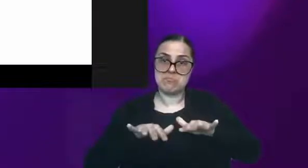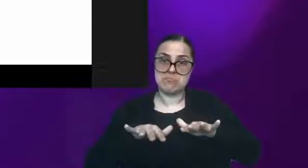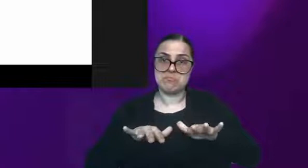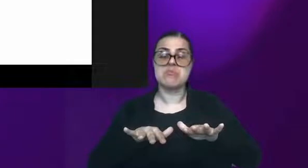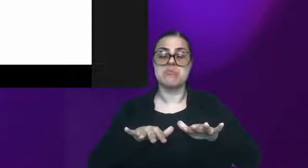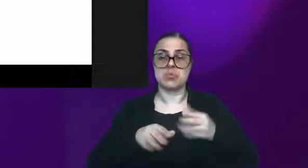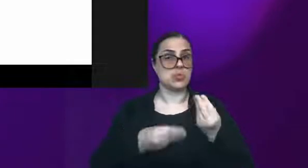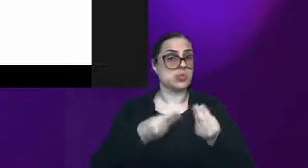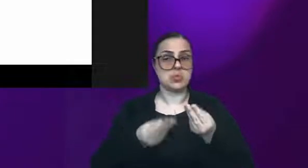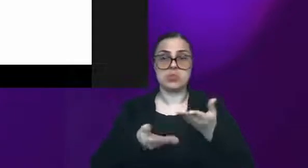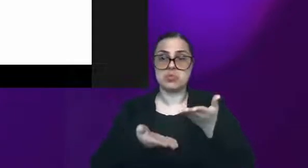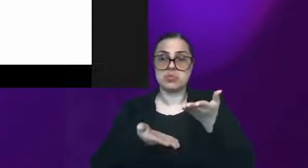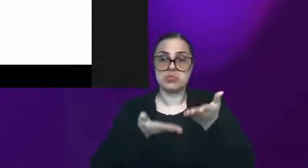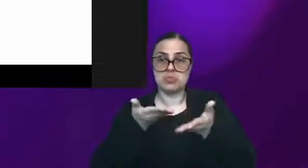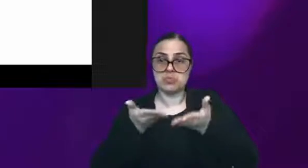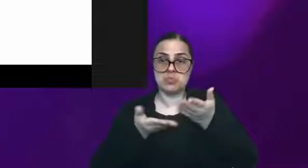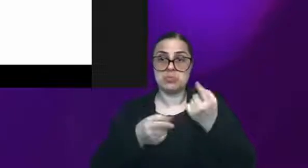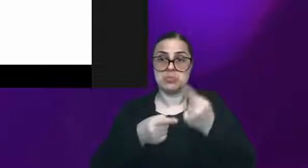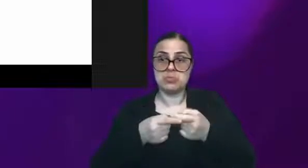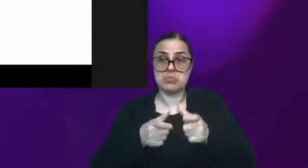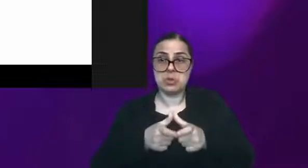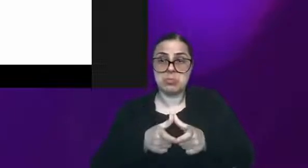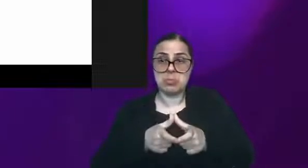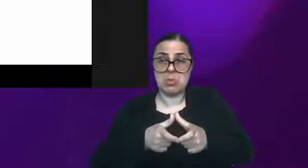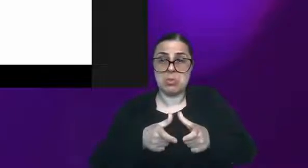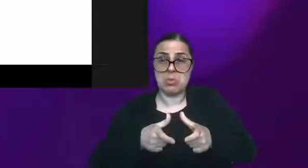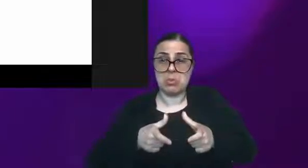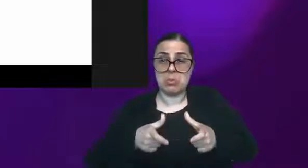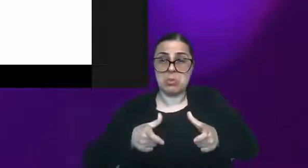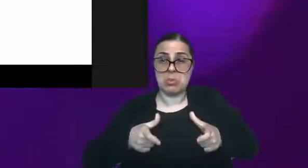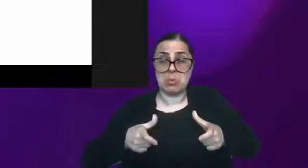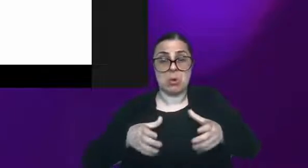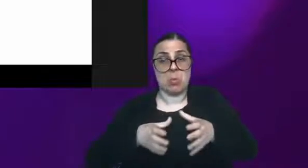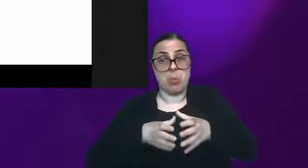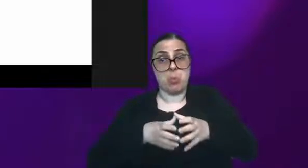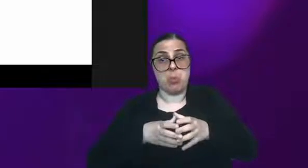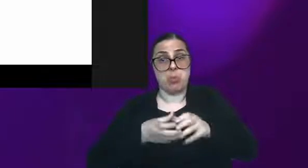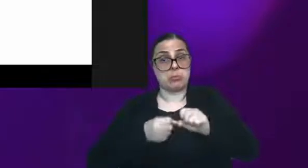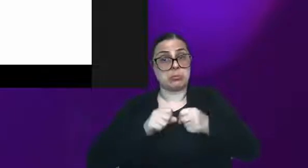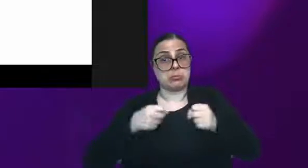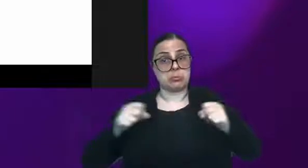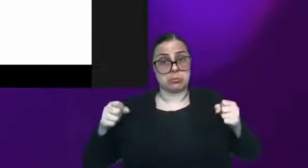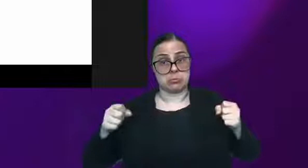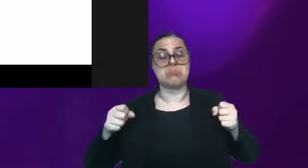tratar-se de um gigantesco colangiocarcinoma intrahepático, obviamente depois